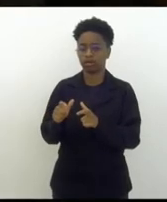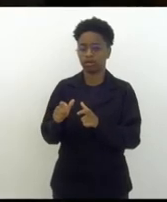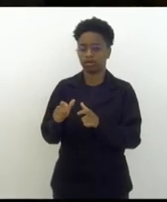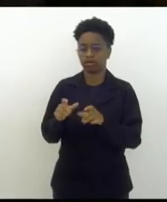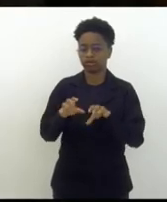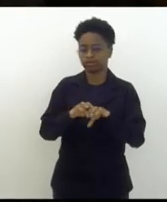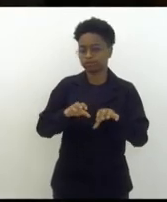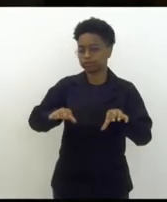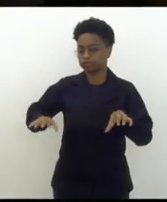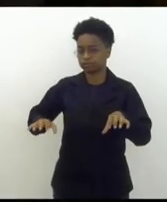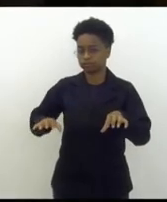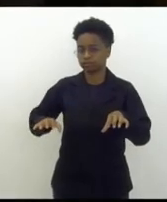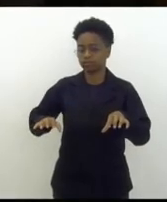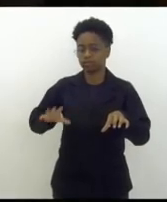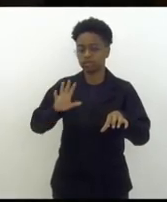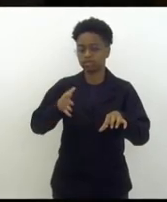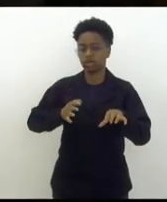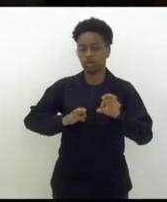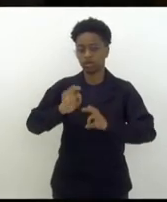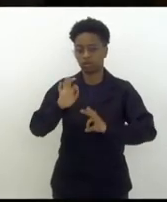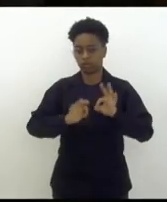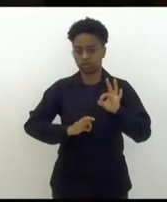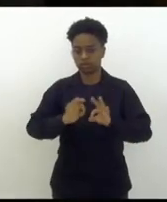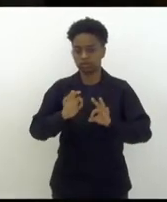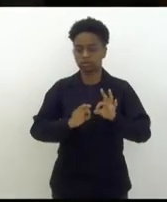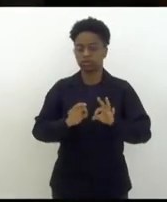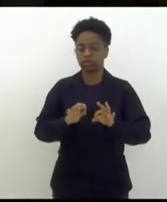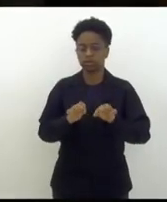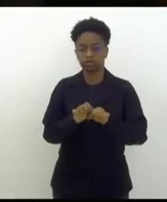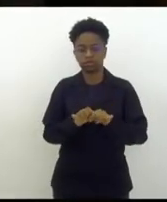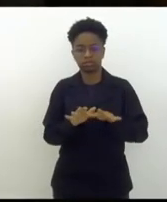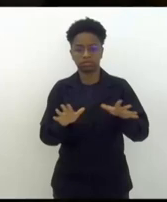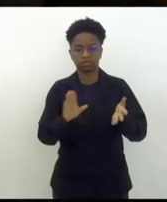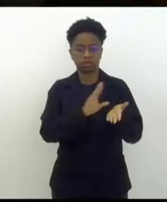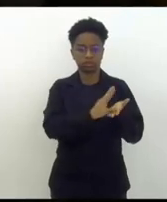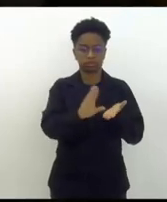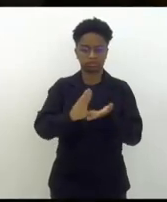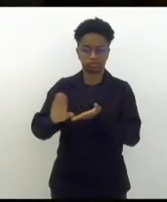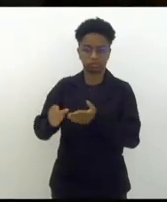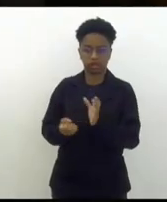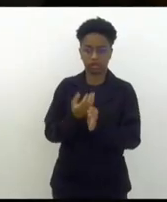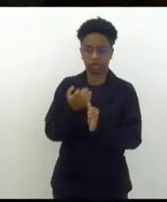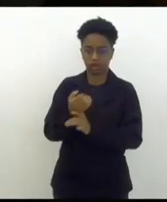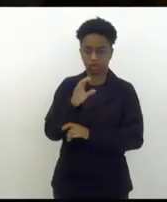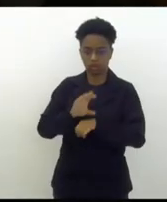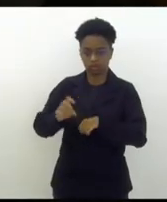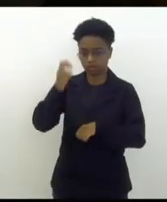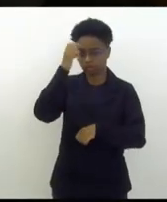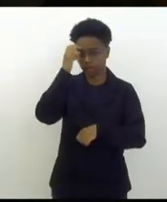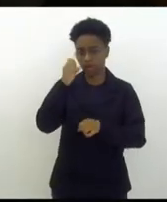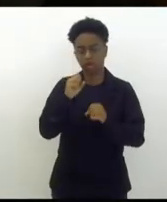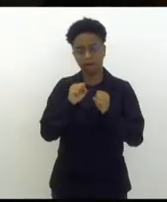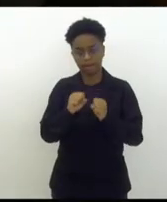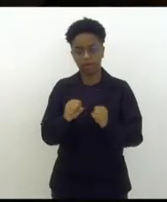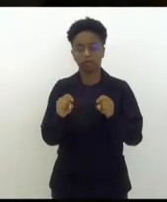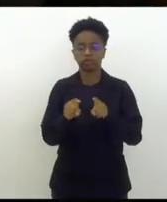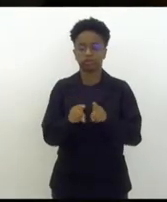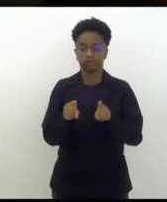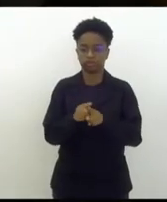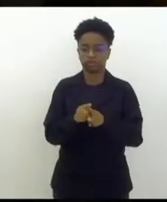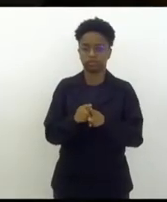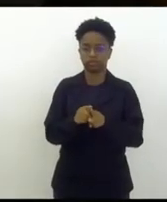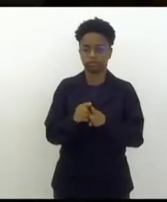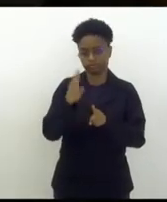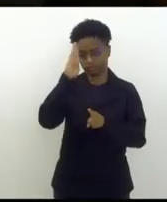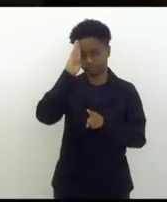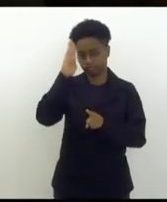dos eixos pré-estabelecidos de dispersão comercial de produção de Cultura possam ser os maiores